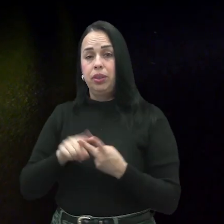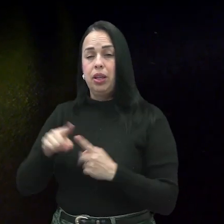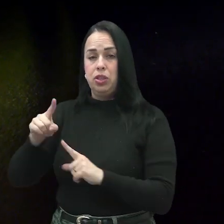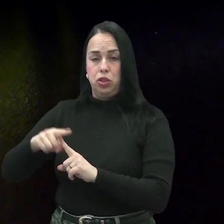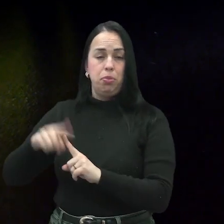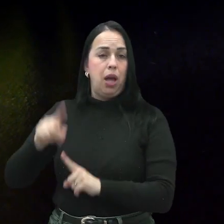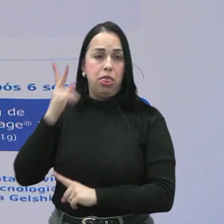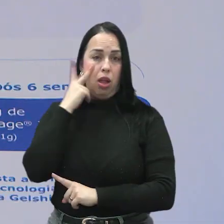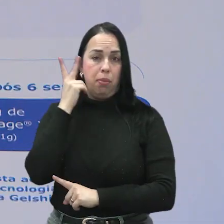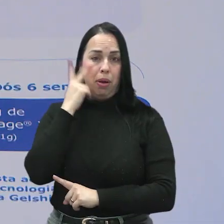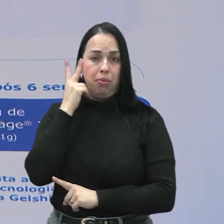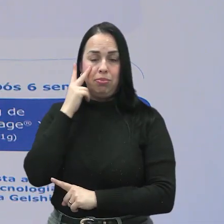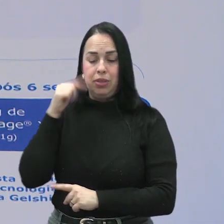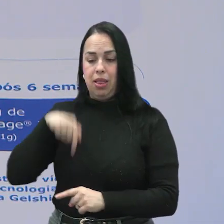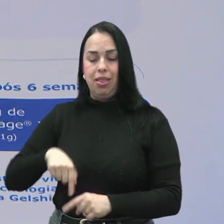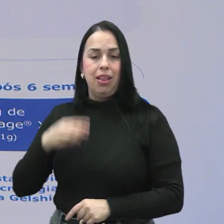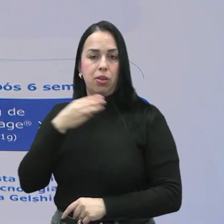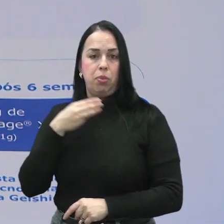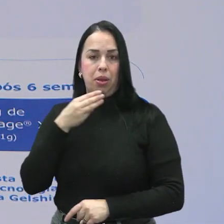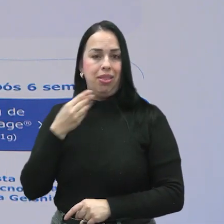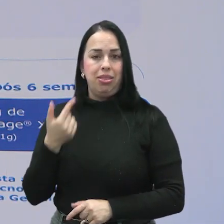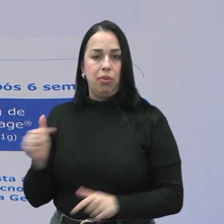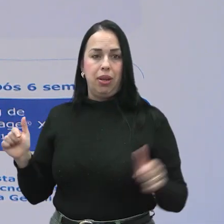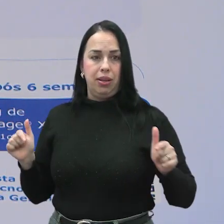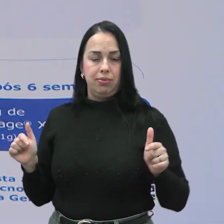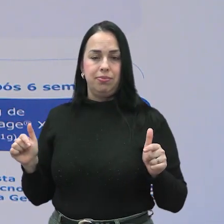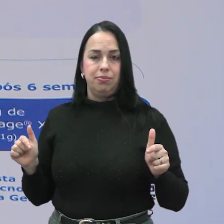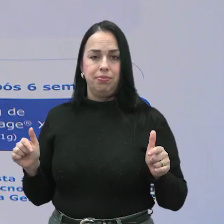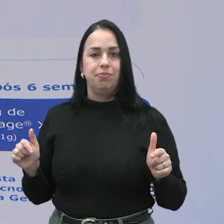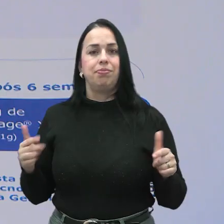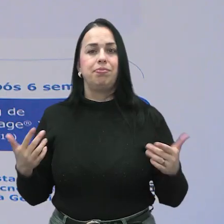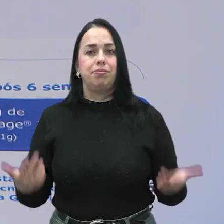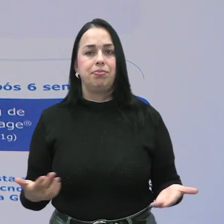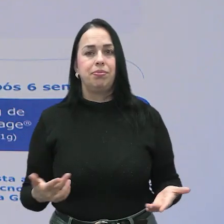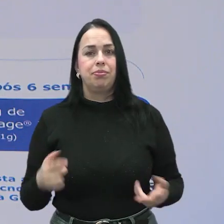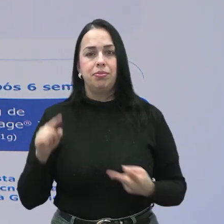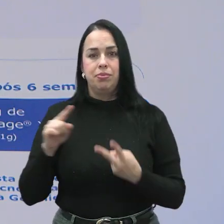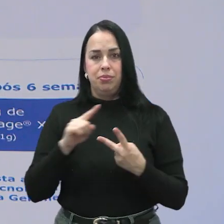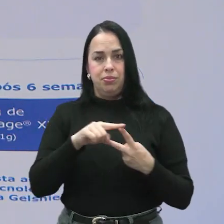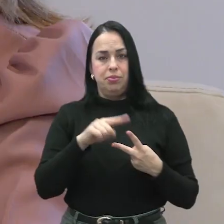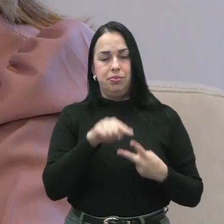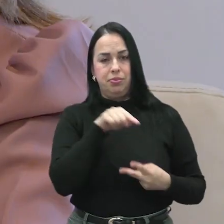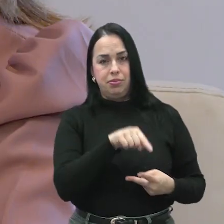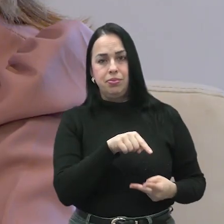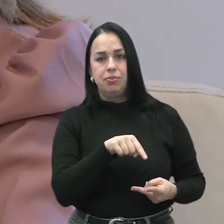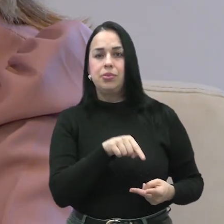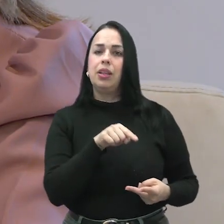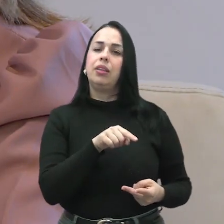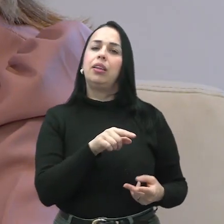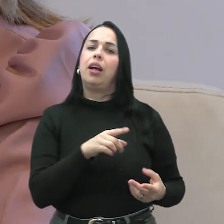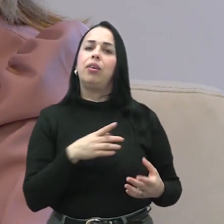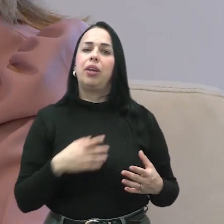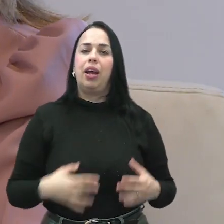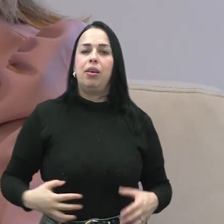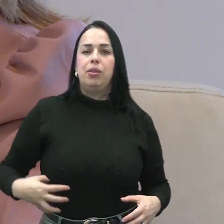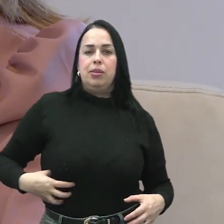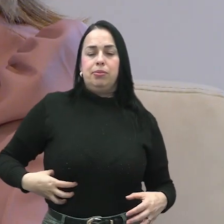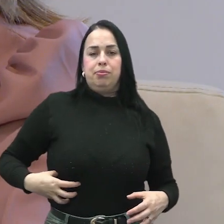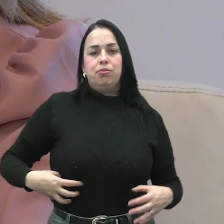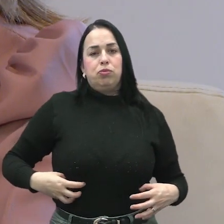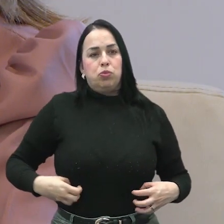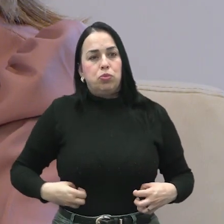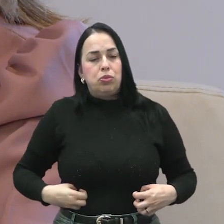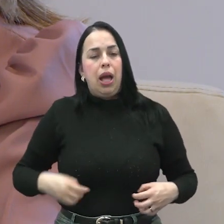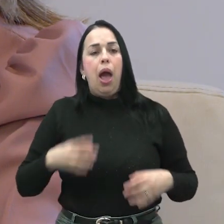e o tipo 2, mais comum quando o corpo não produz a insulina suficiente no organismo. No diabetes do tipo 1, a gente tem uma